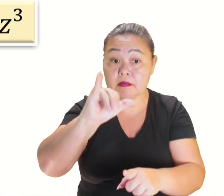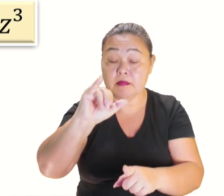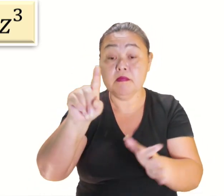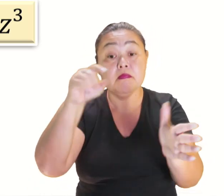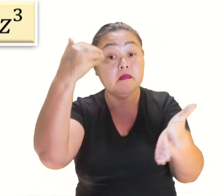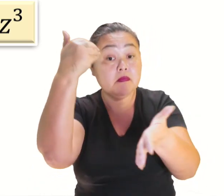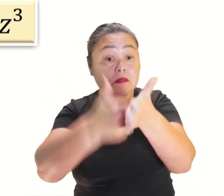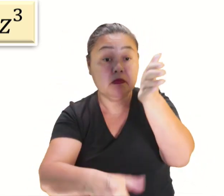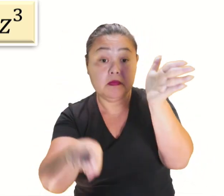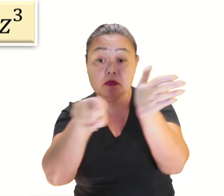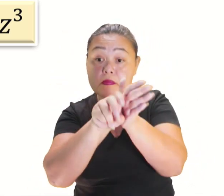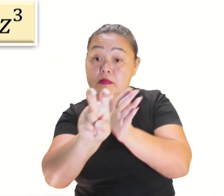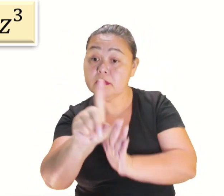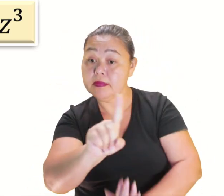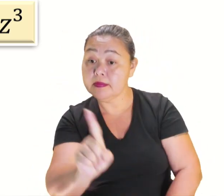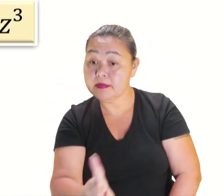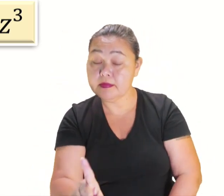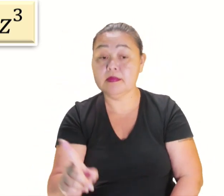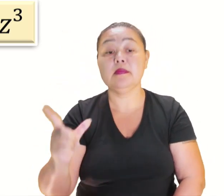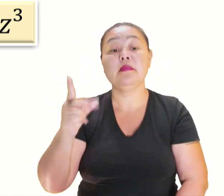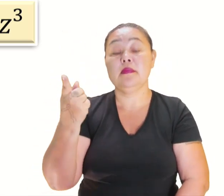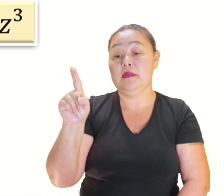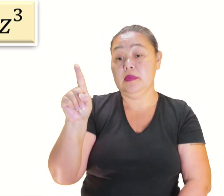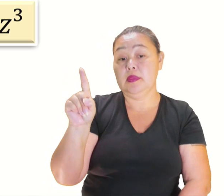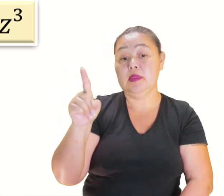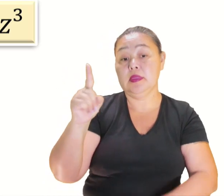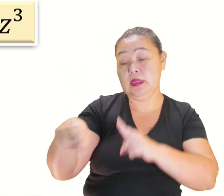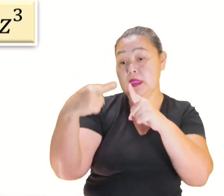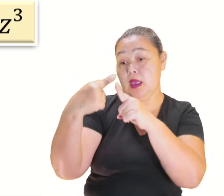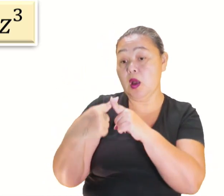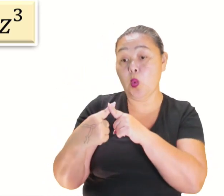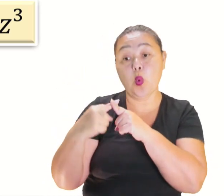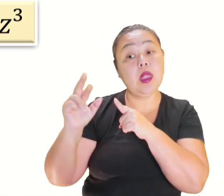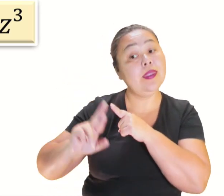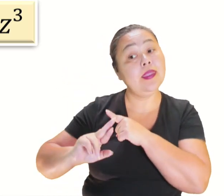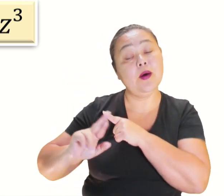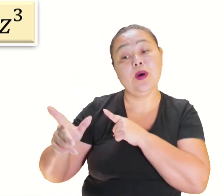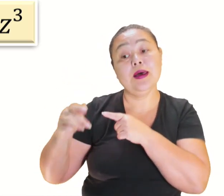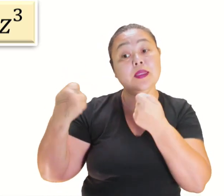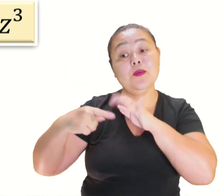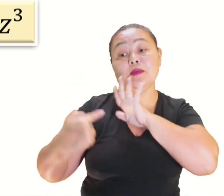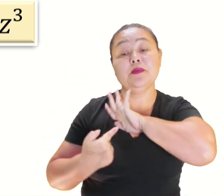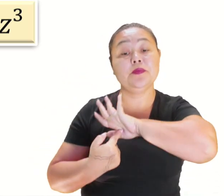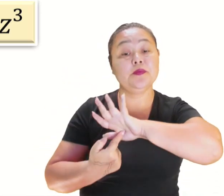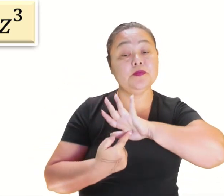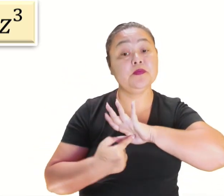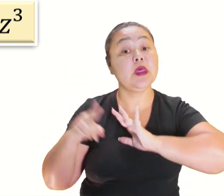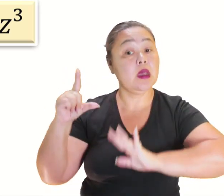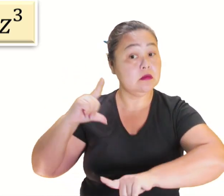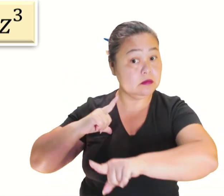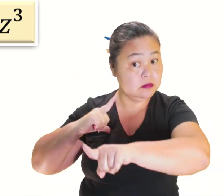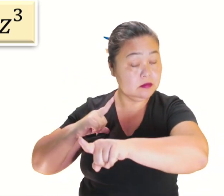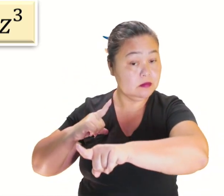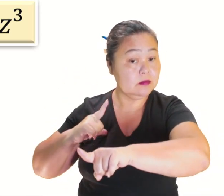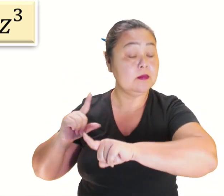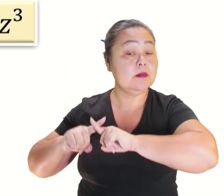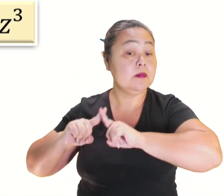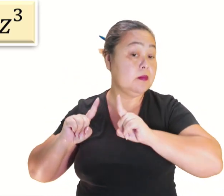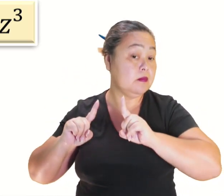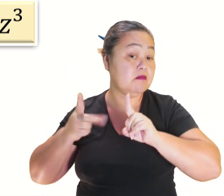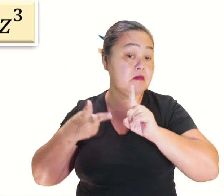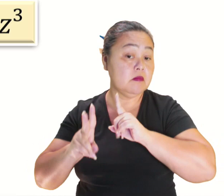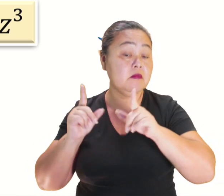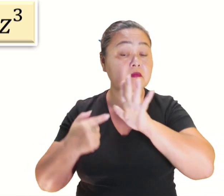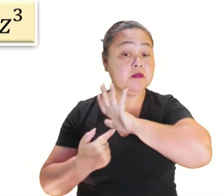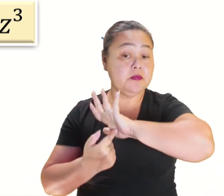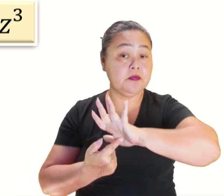que interessante, nós dissemos que esse sinalzinho de vezes não precisa aparecer, ele está aqui. Mas nem sempre